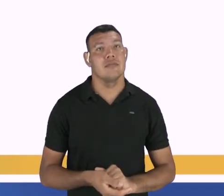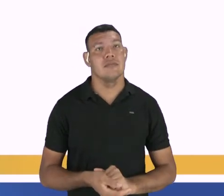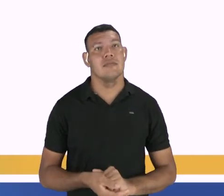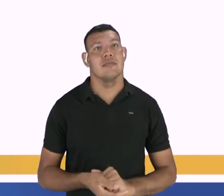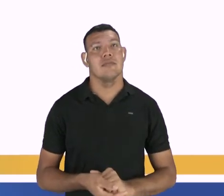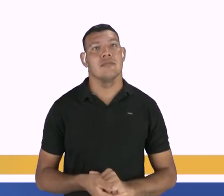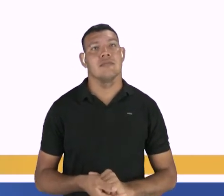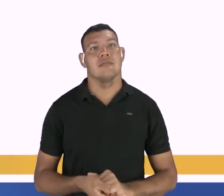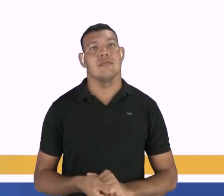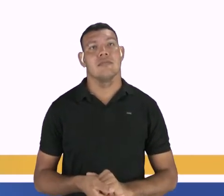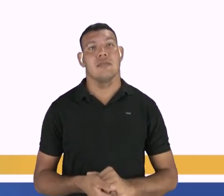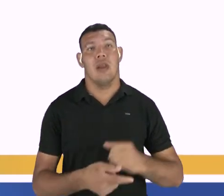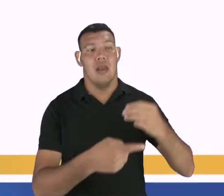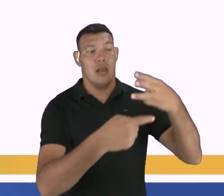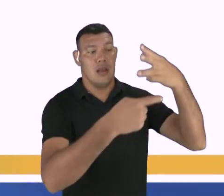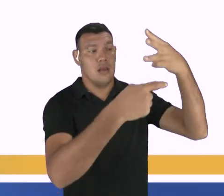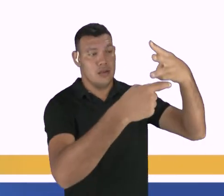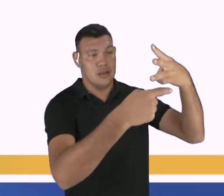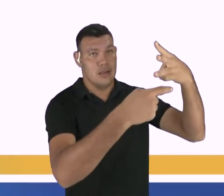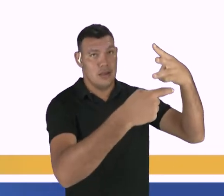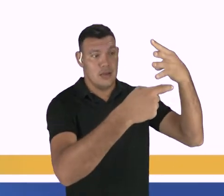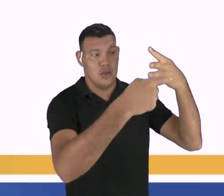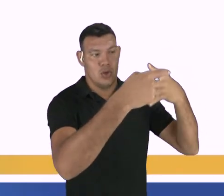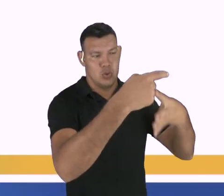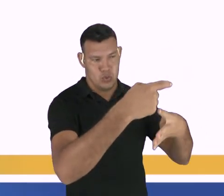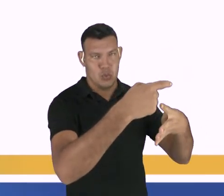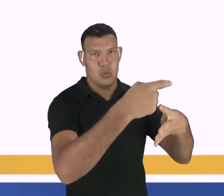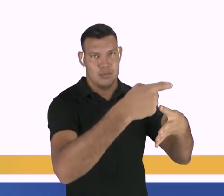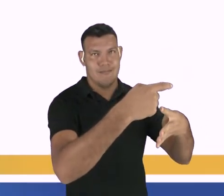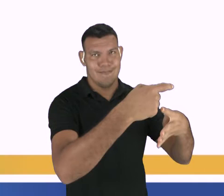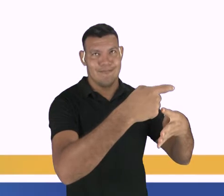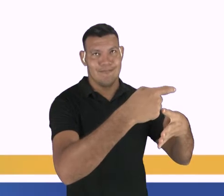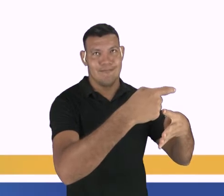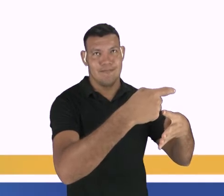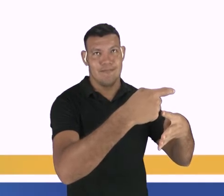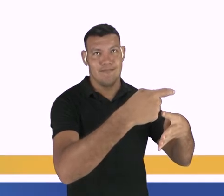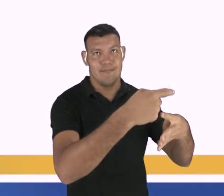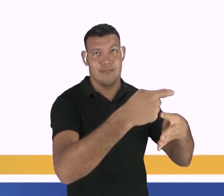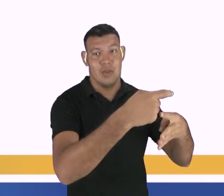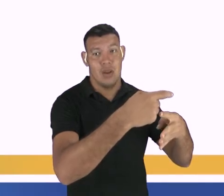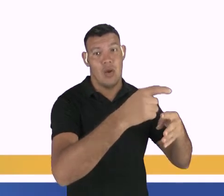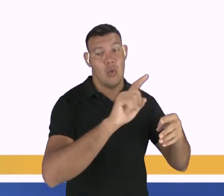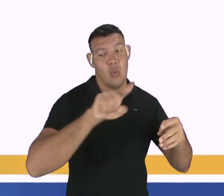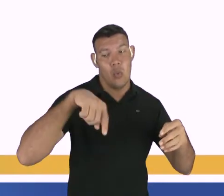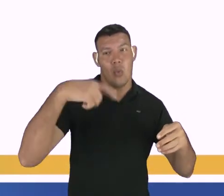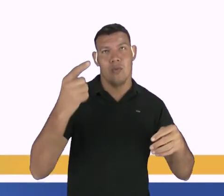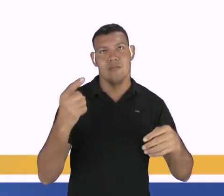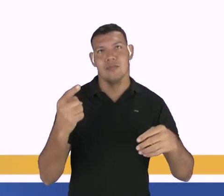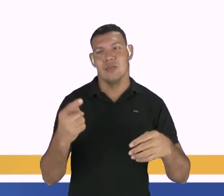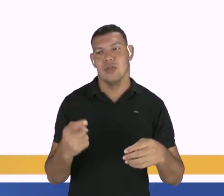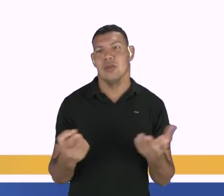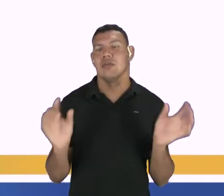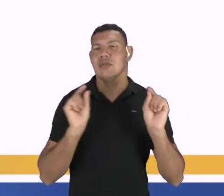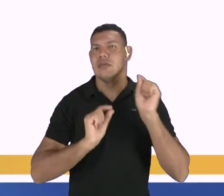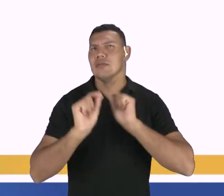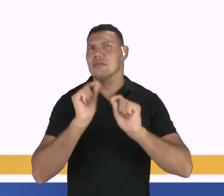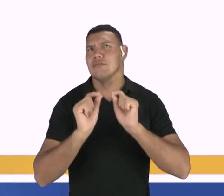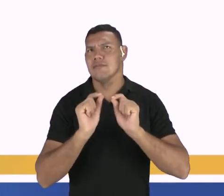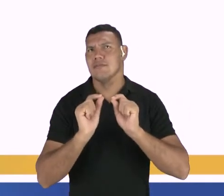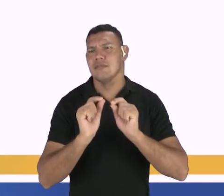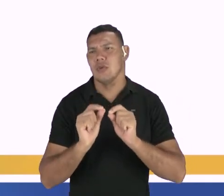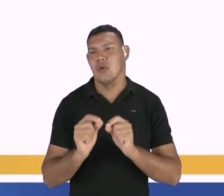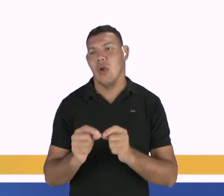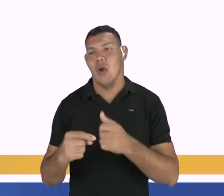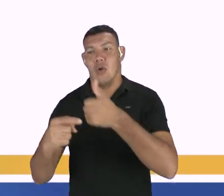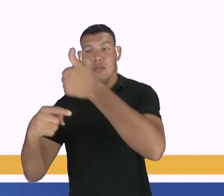4. E a fração que está representando quanto Pedro construiu, 1/8. Então eu preciso deixar essas